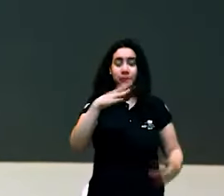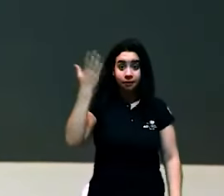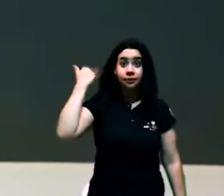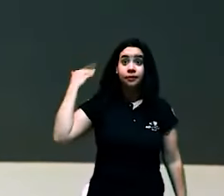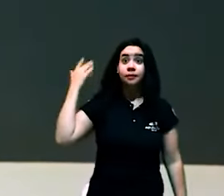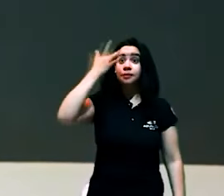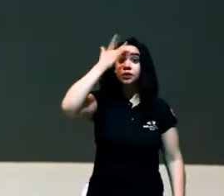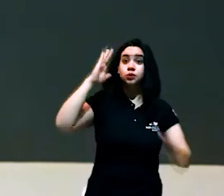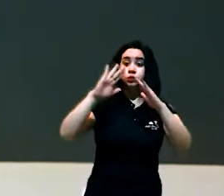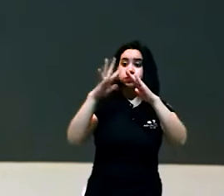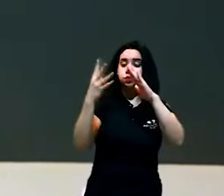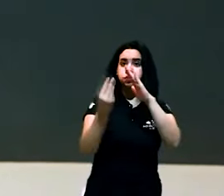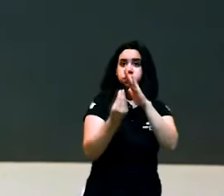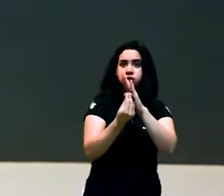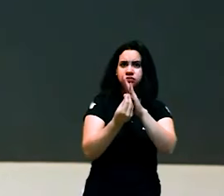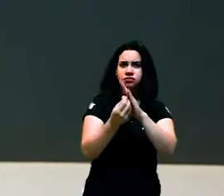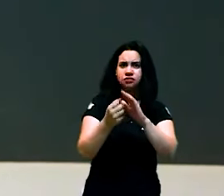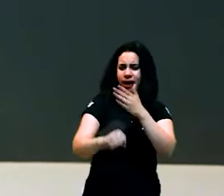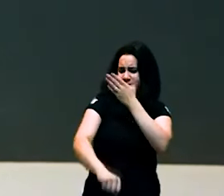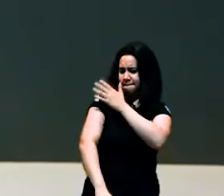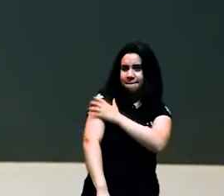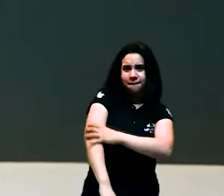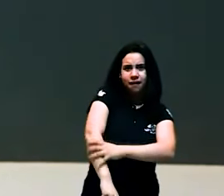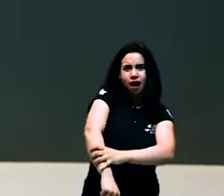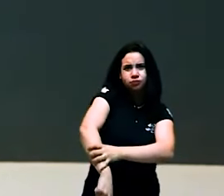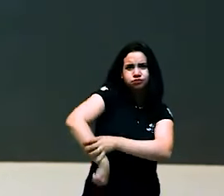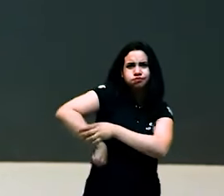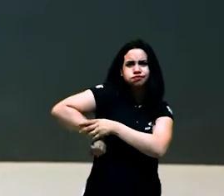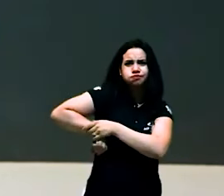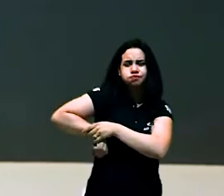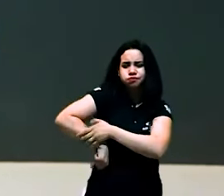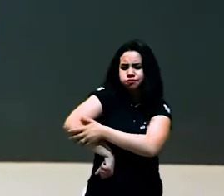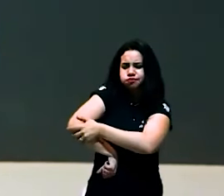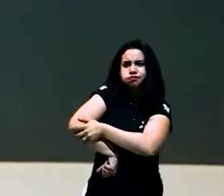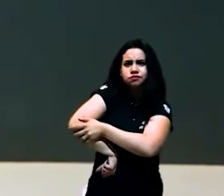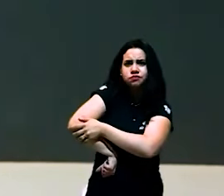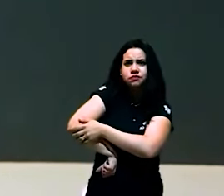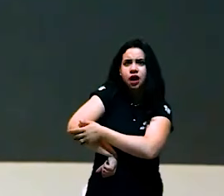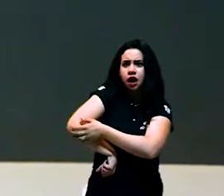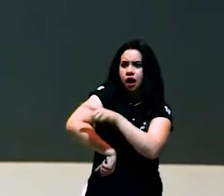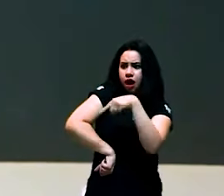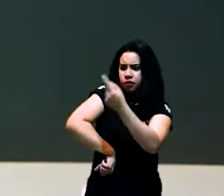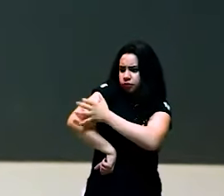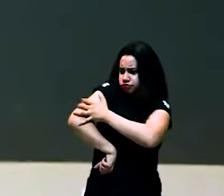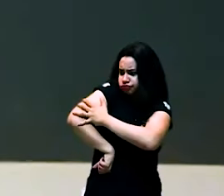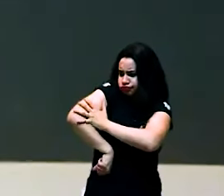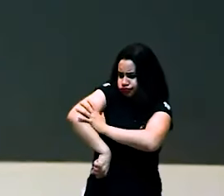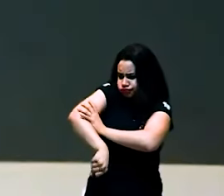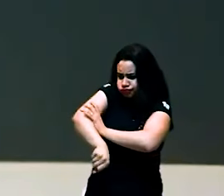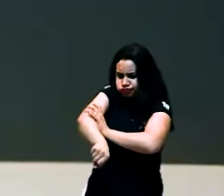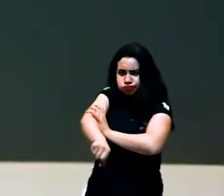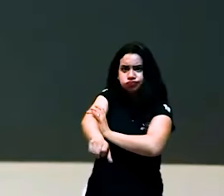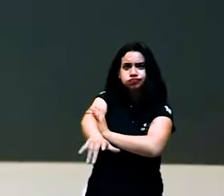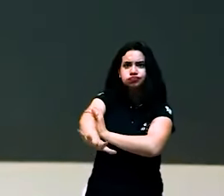Chegavam para a igreja e a igreja orava, e literalmente o braço volvia a crescer, as